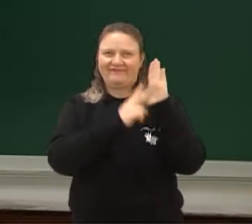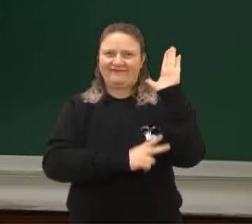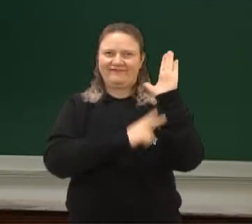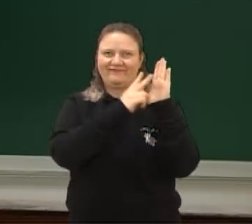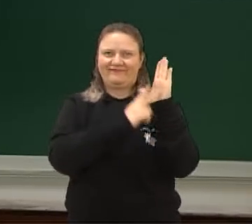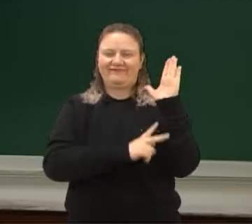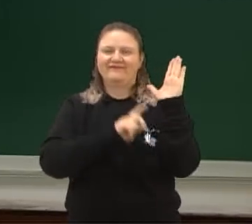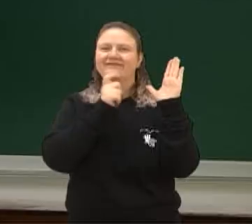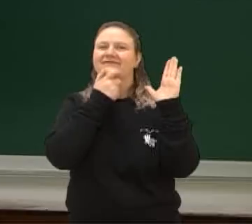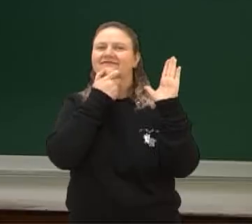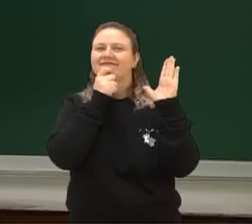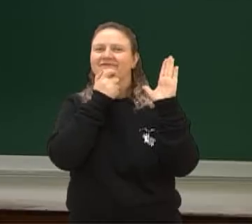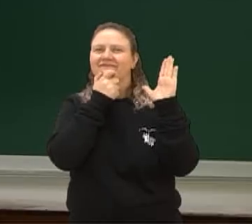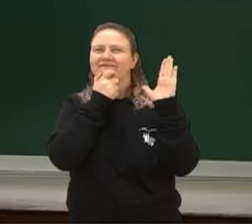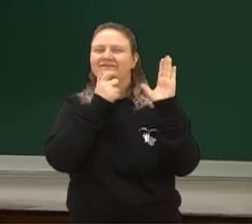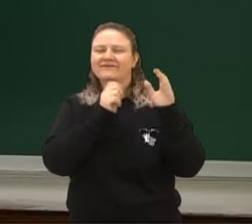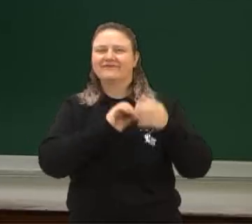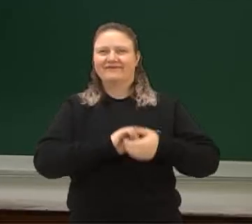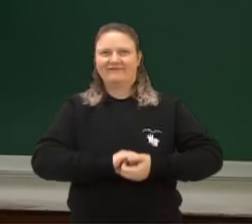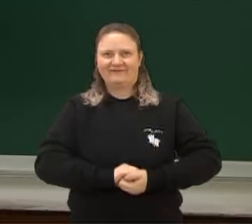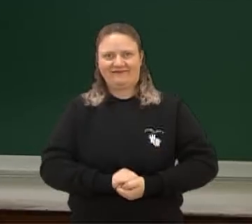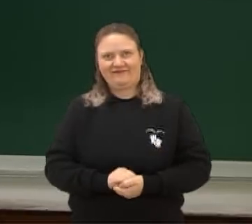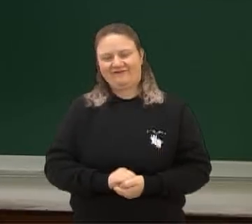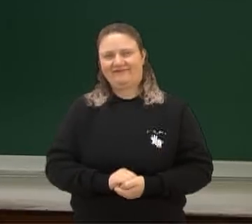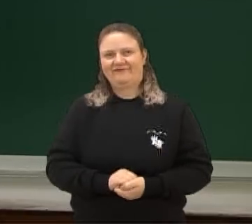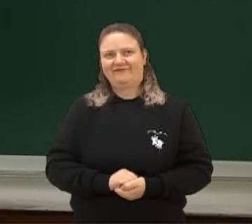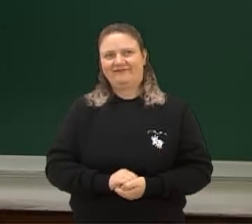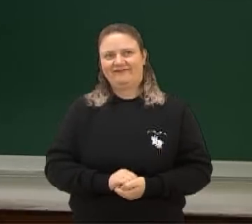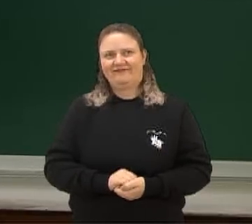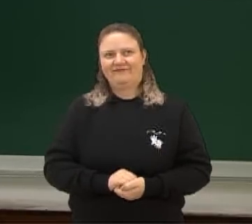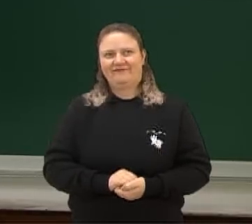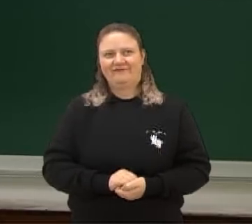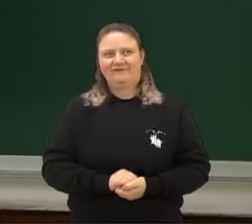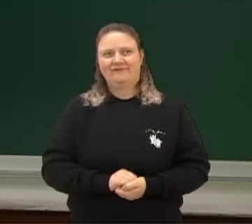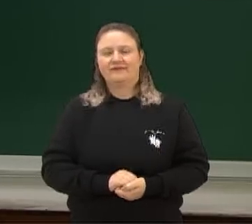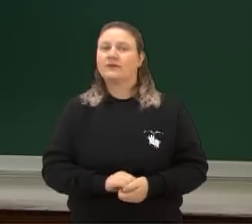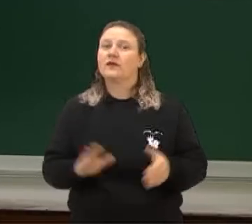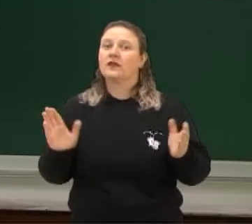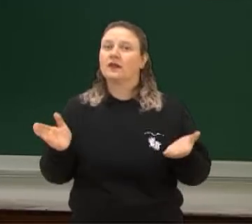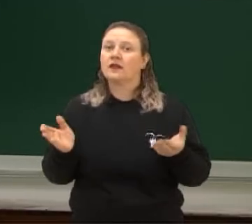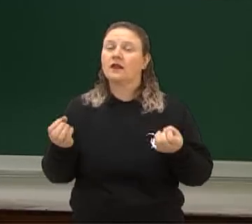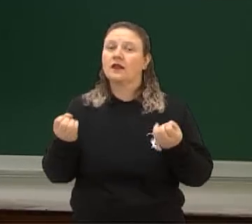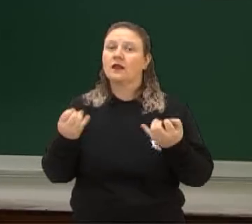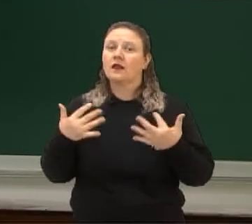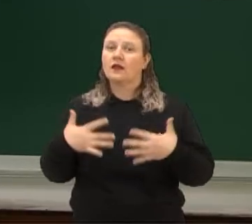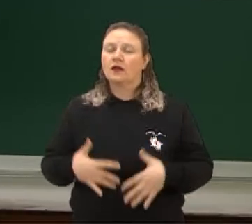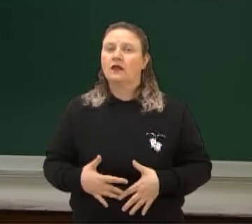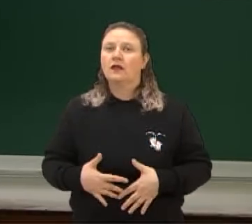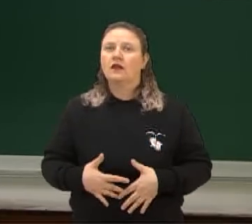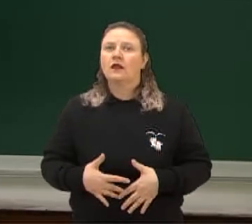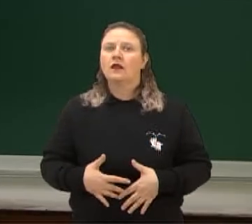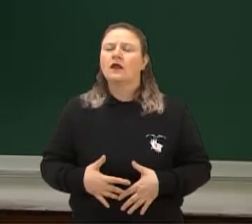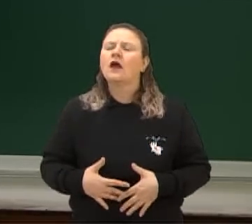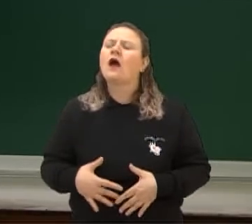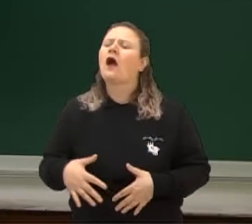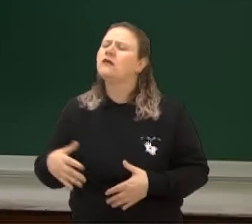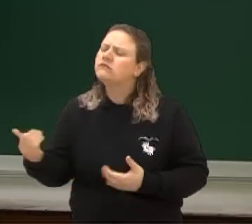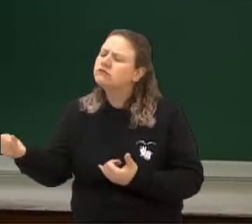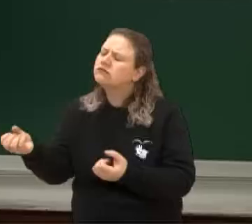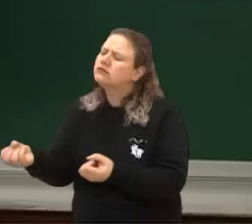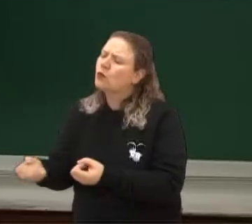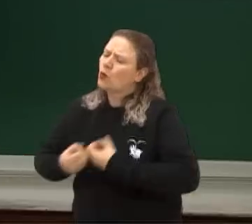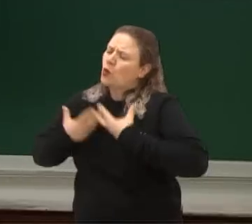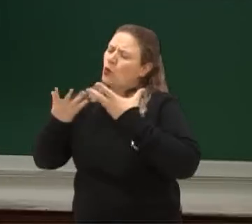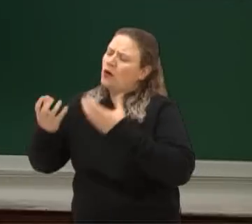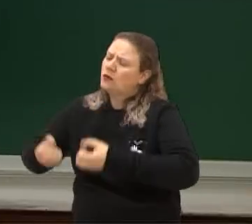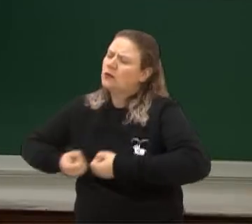ever dream, and give her wings when he wants to fly. Então ele está dizendo, ouvir cada pensamento